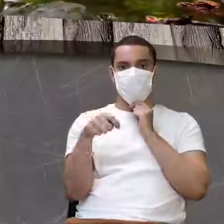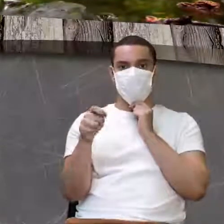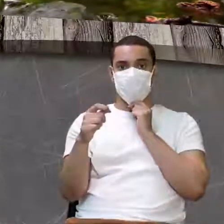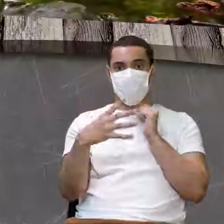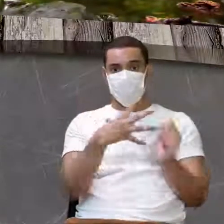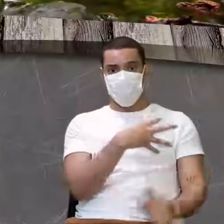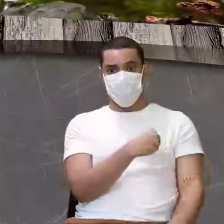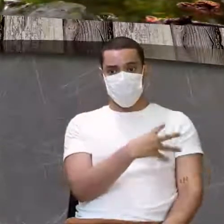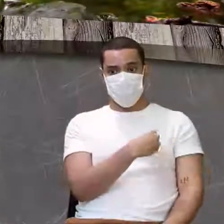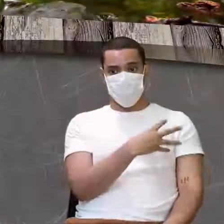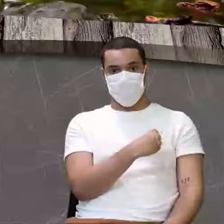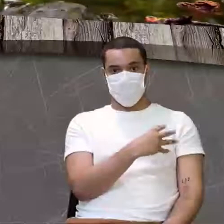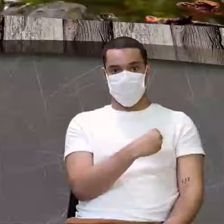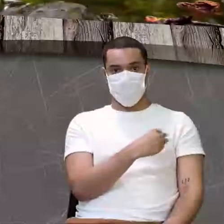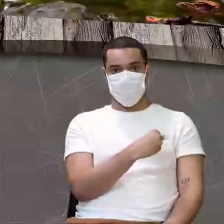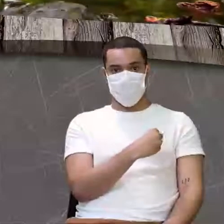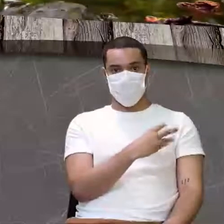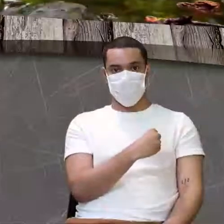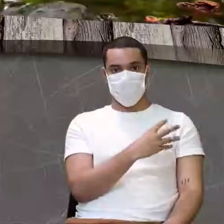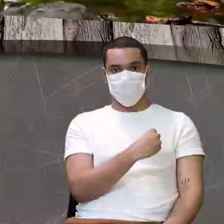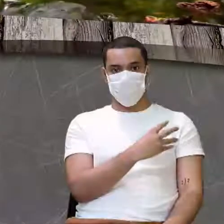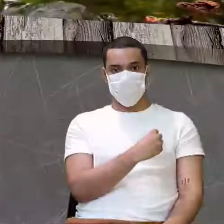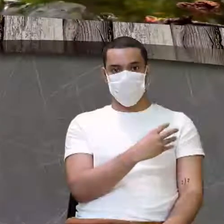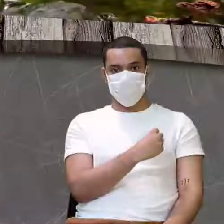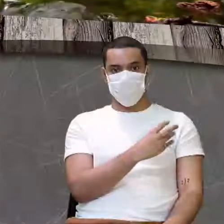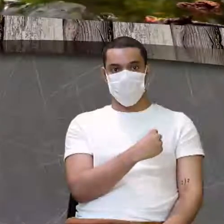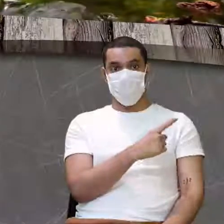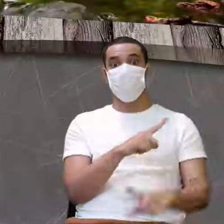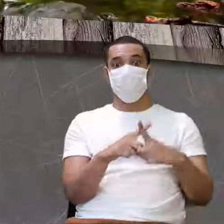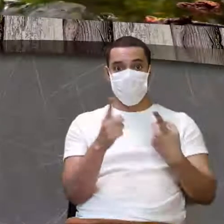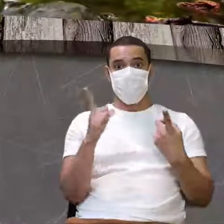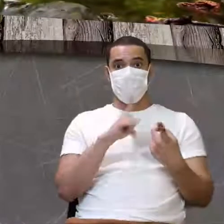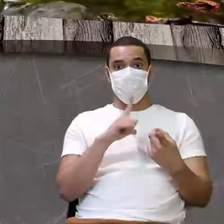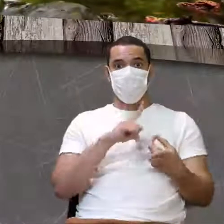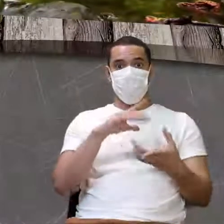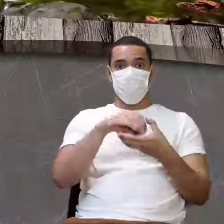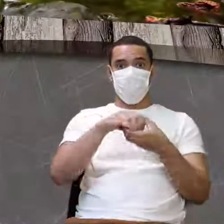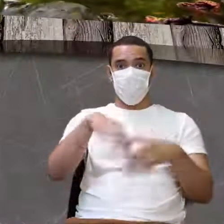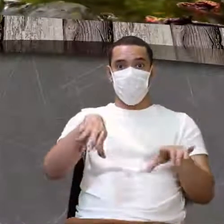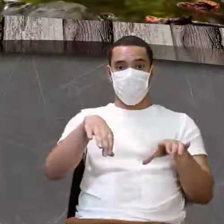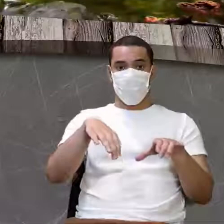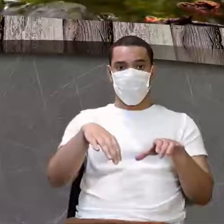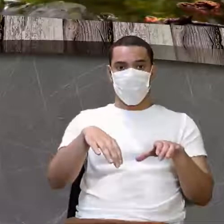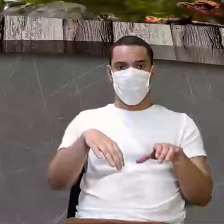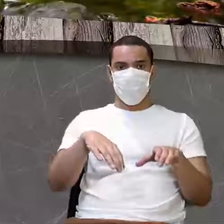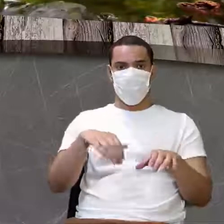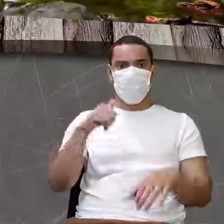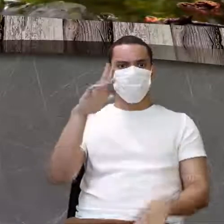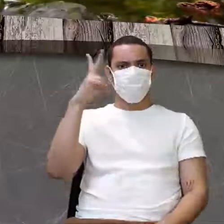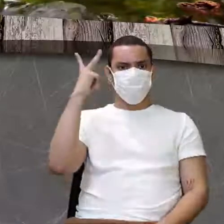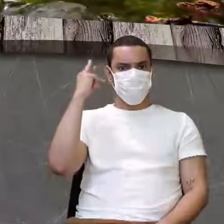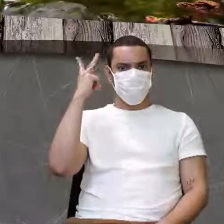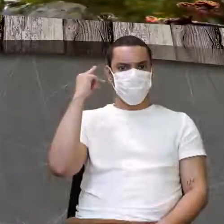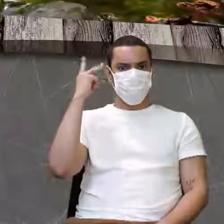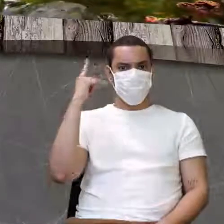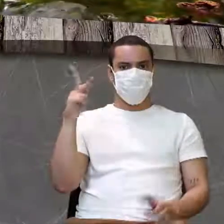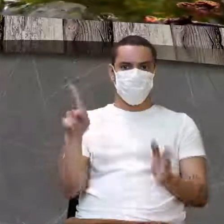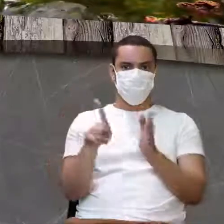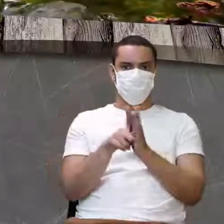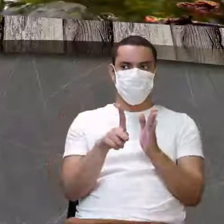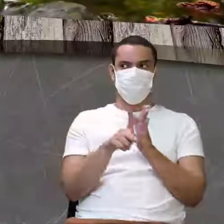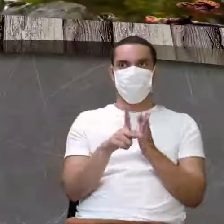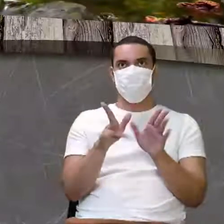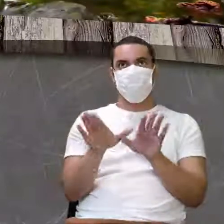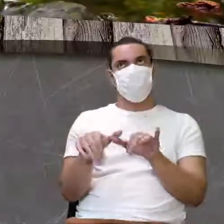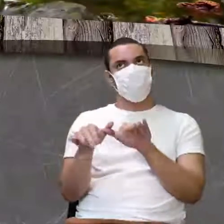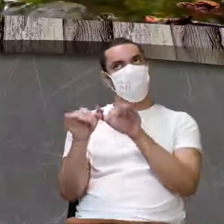mamífero que põe ovos, que é muito mais comum nos répteis e nas